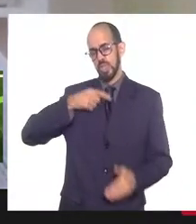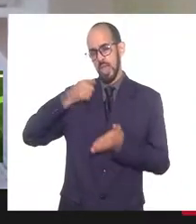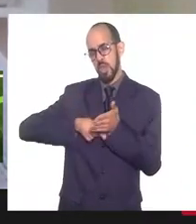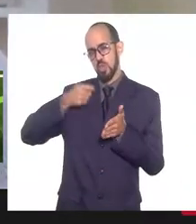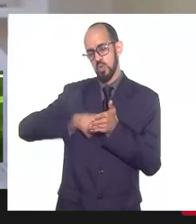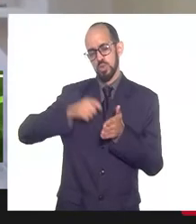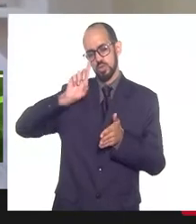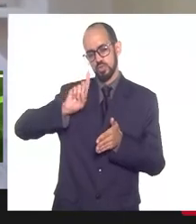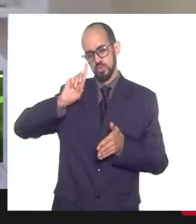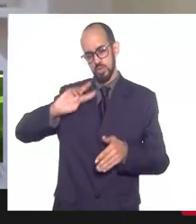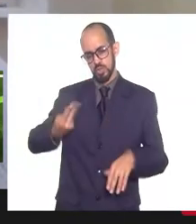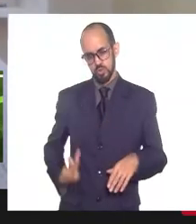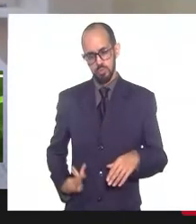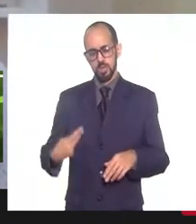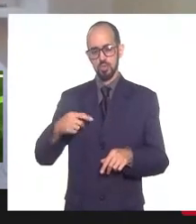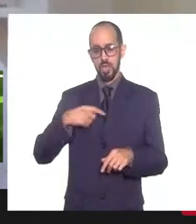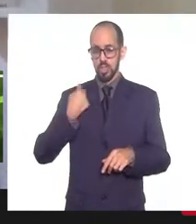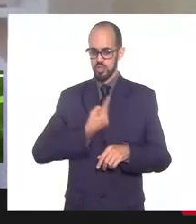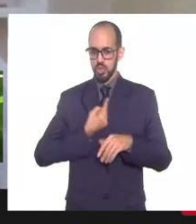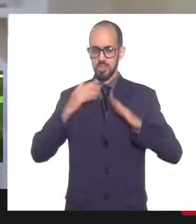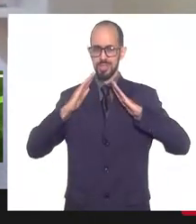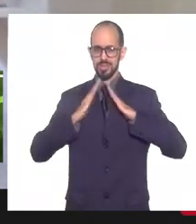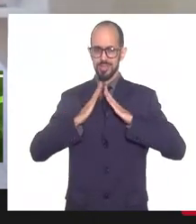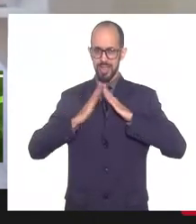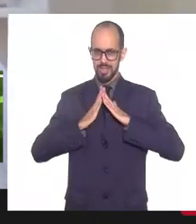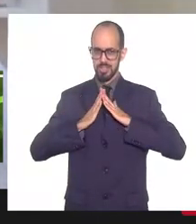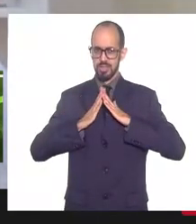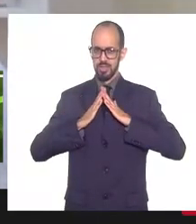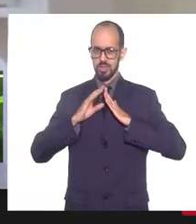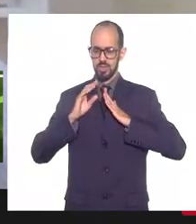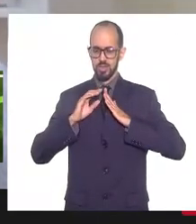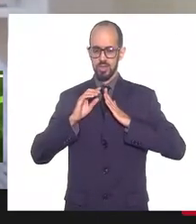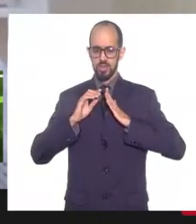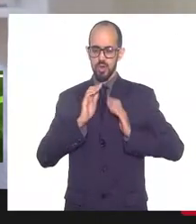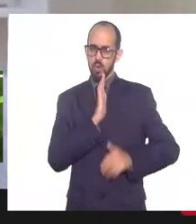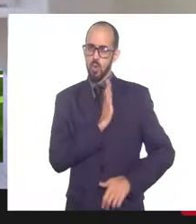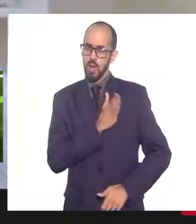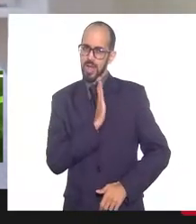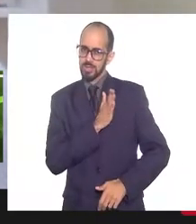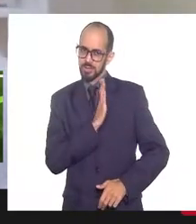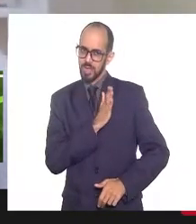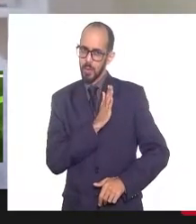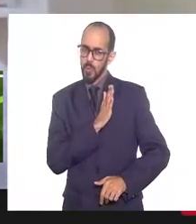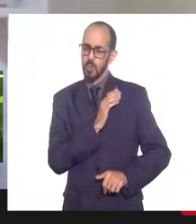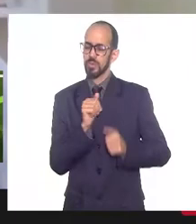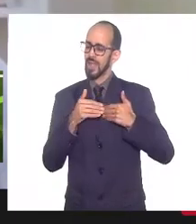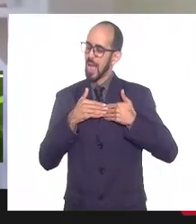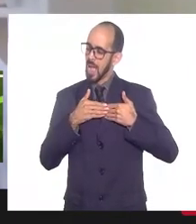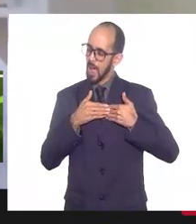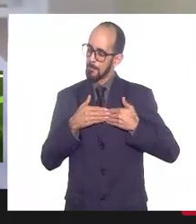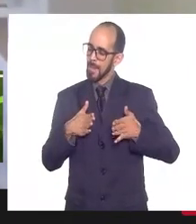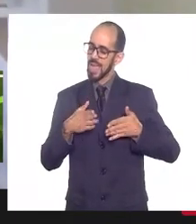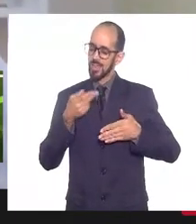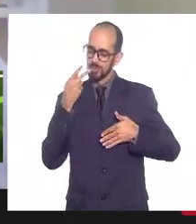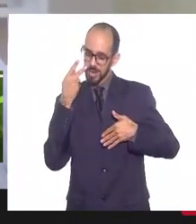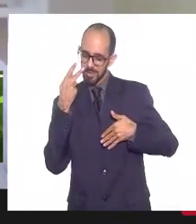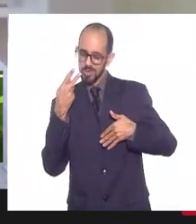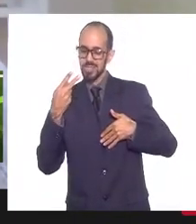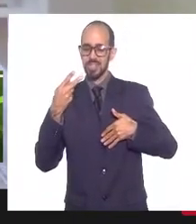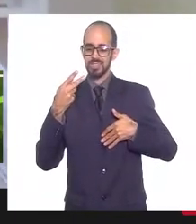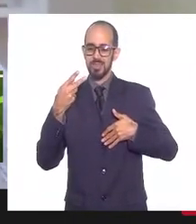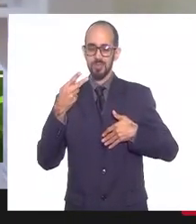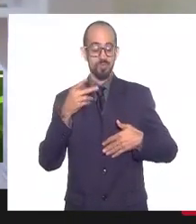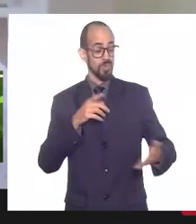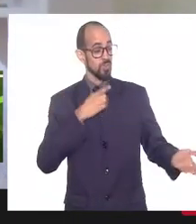direitos humanos. As nossas casas, nosso lar, nosso coração está aberto à visitação, inclusive falando para o